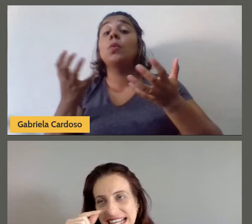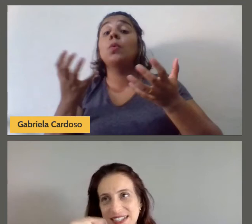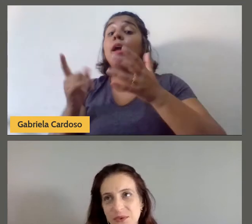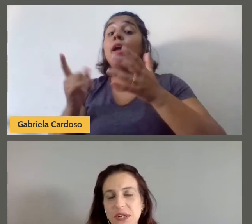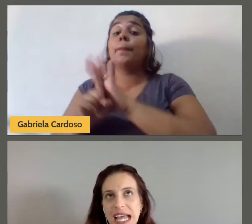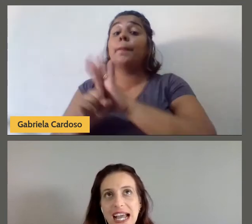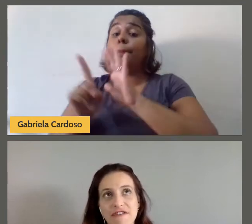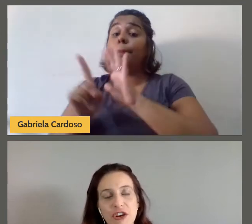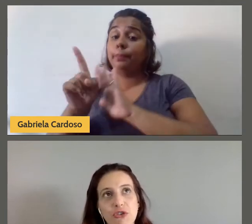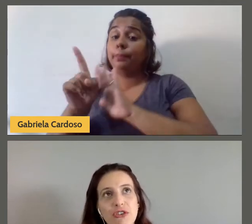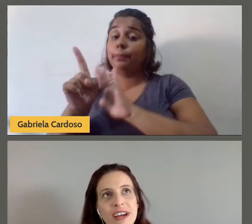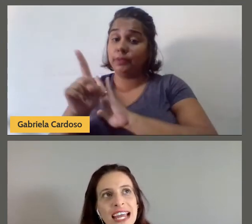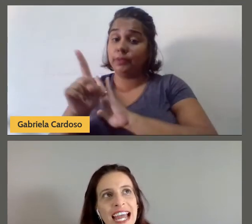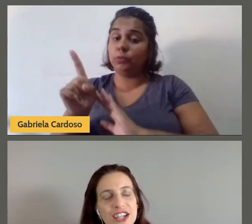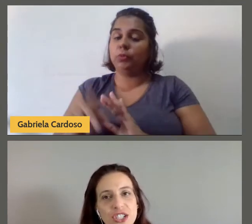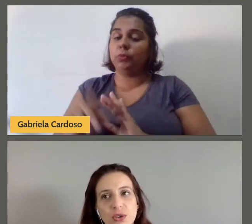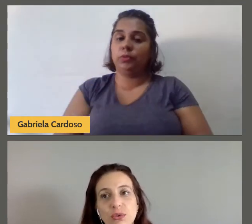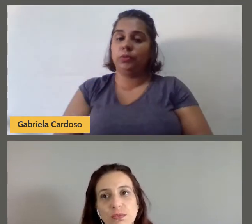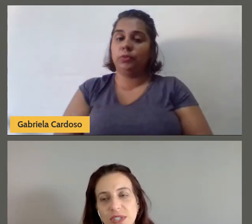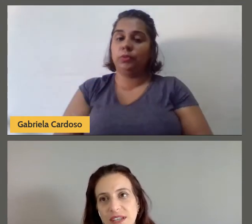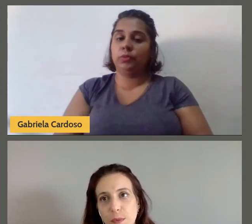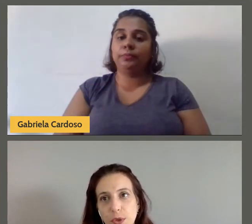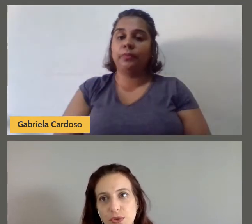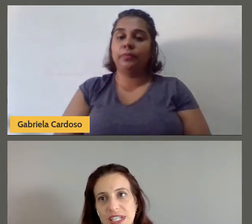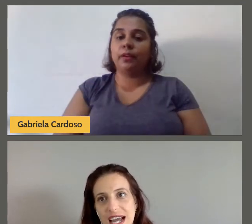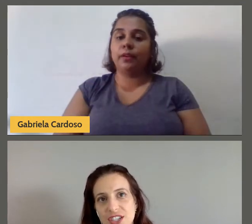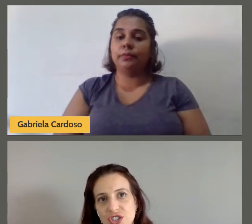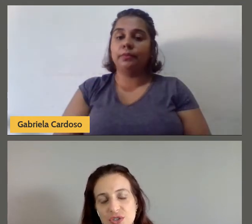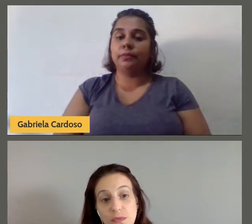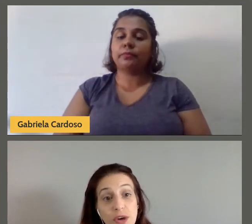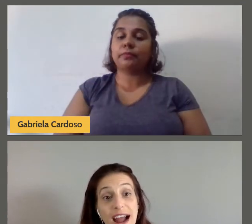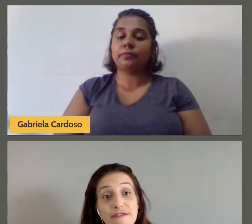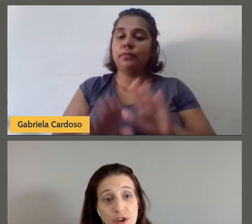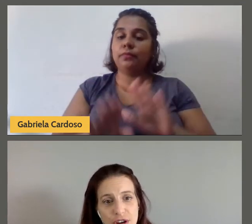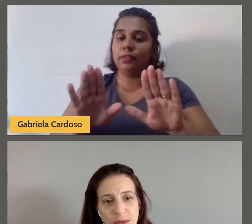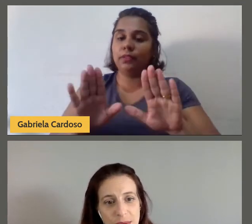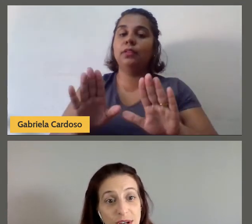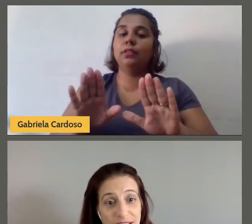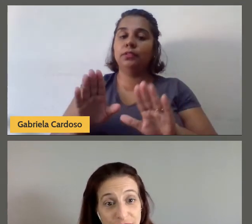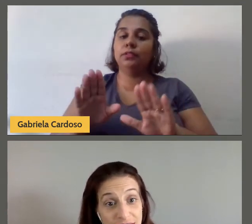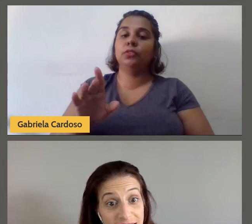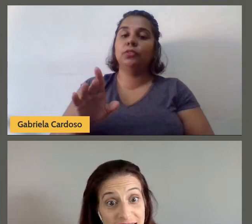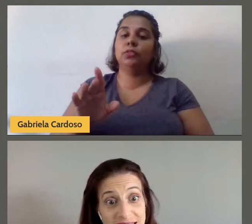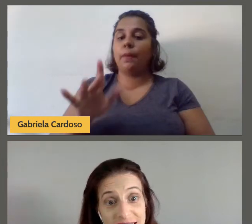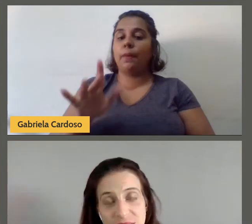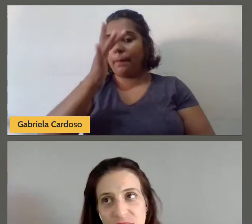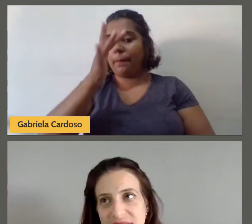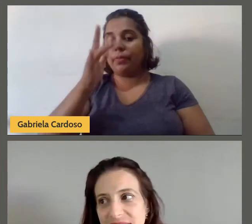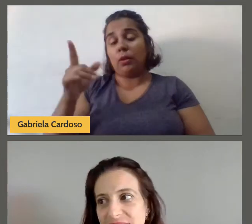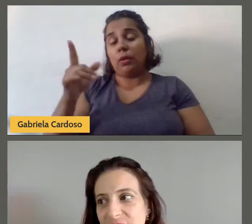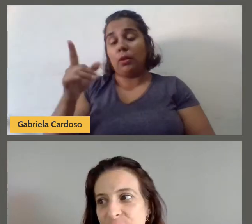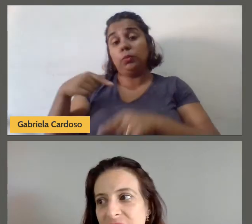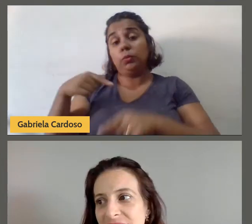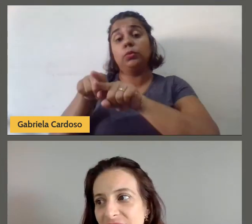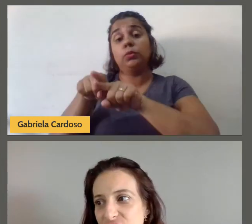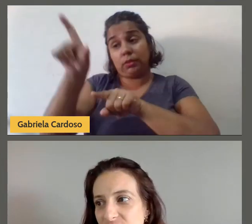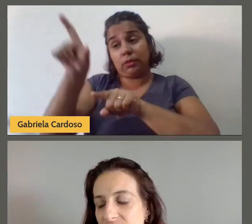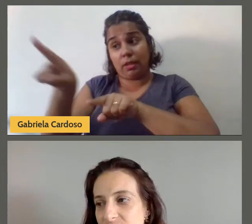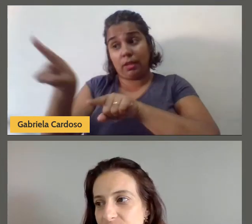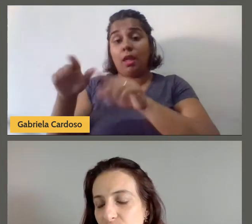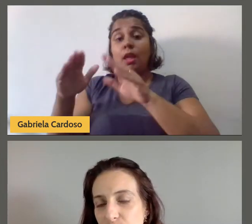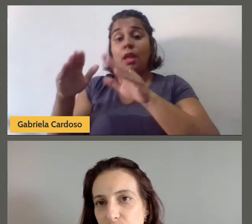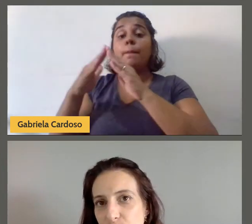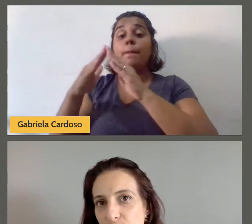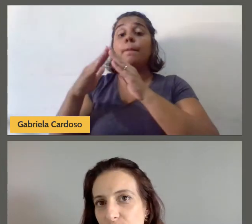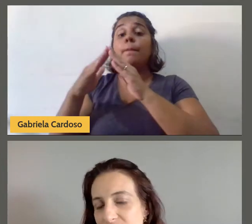uma amarração com o que a Ká falou. Acho que todo mundo que teve a oportunidade de morar fora, eu também morei fora há 3 anos, e acho que,